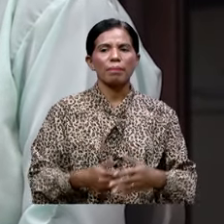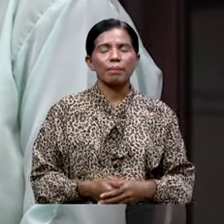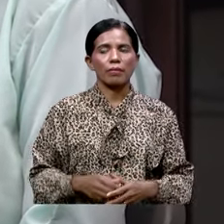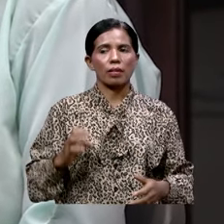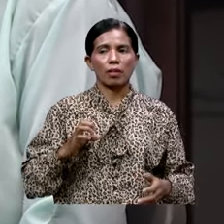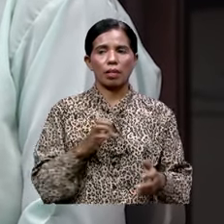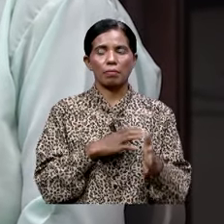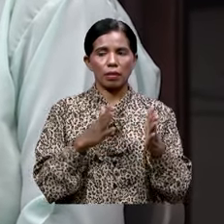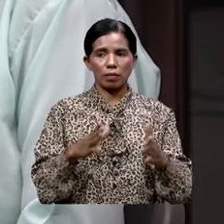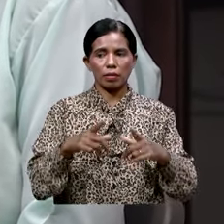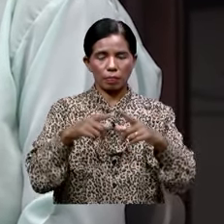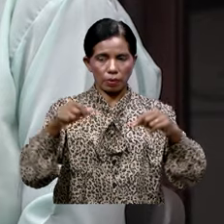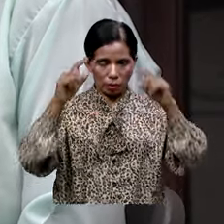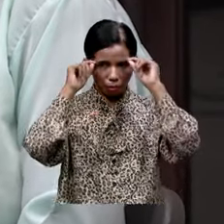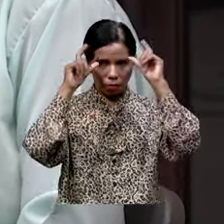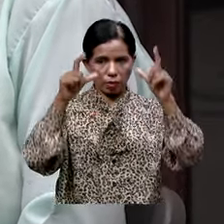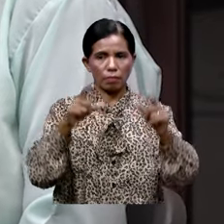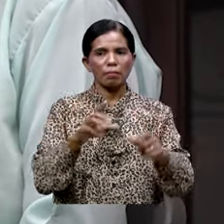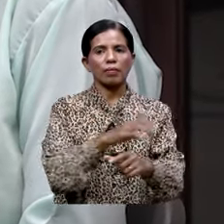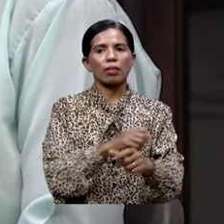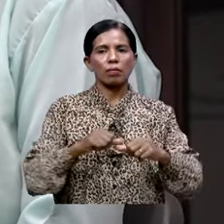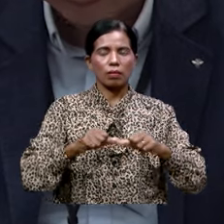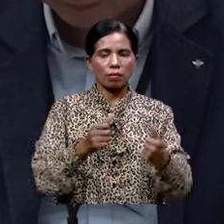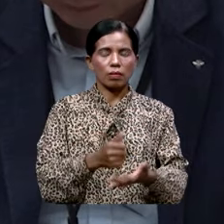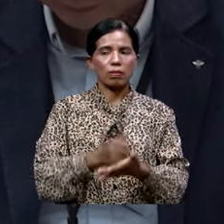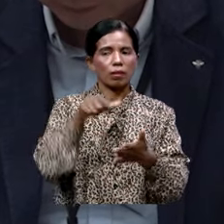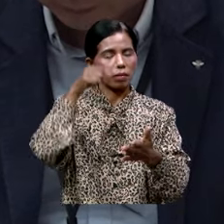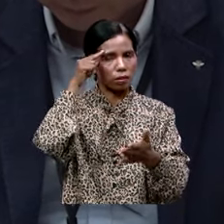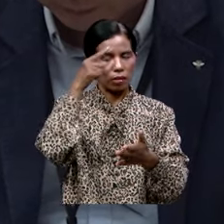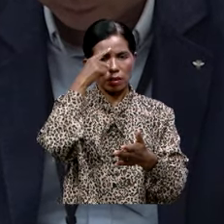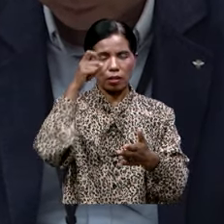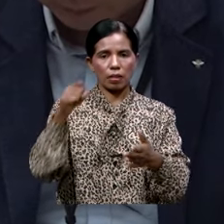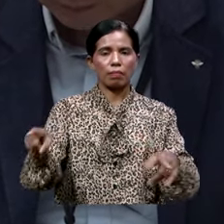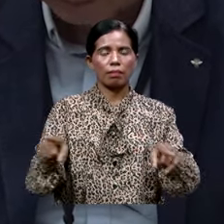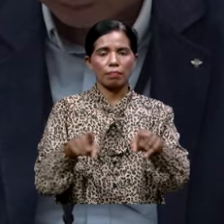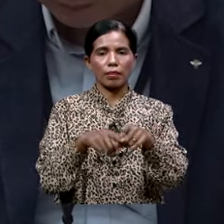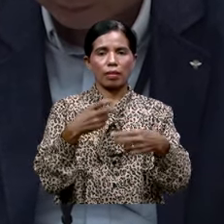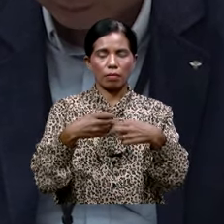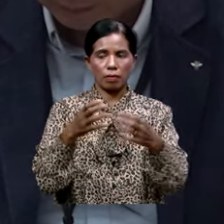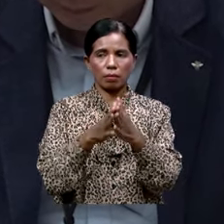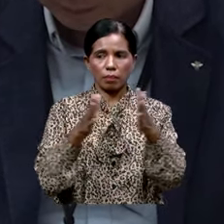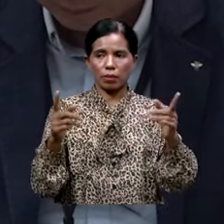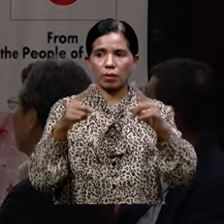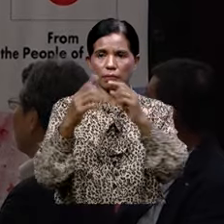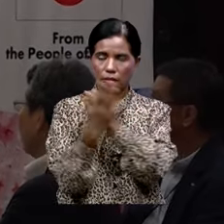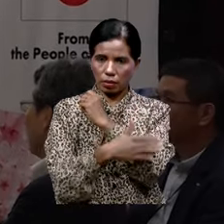Embaixador Japão e Timor-Leste promete continuar apoio ao governo, também má nutrição nessa no obstáculo bot na nação